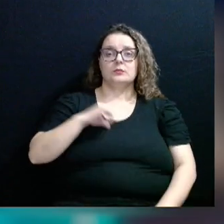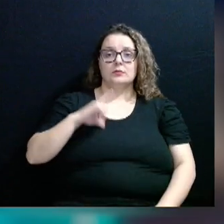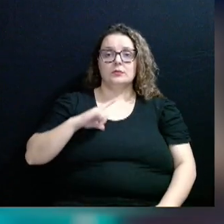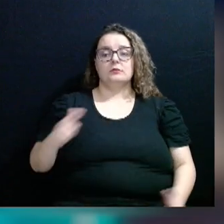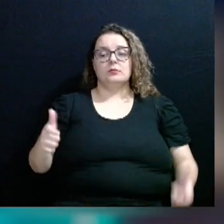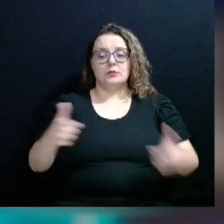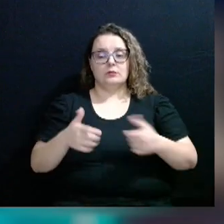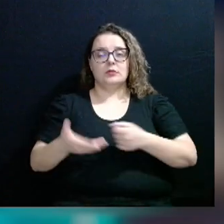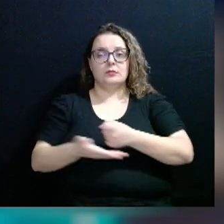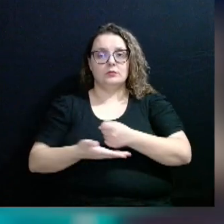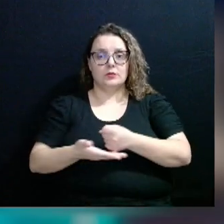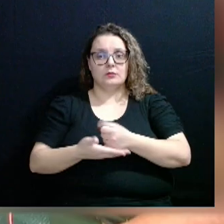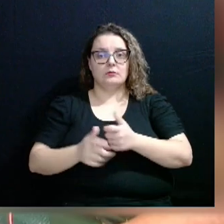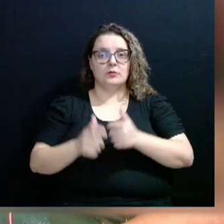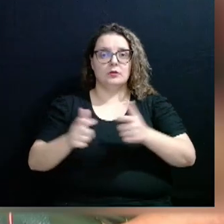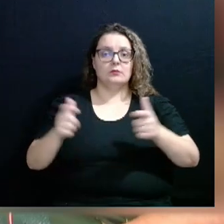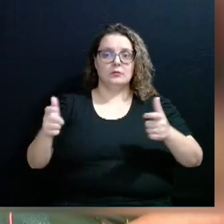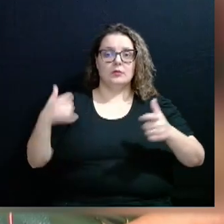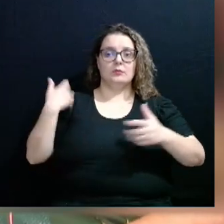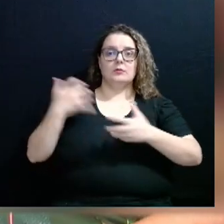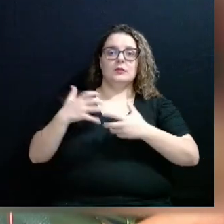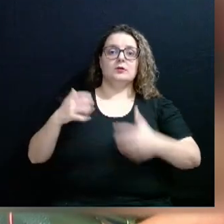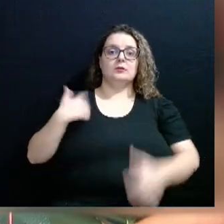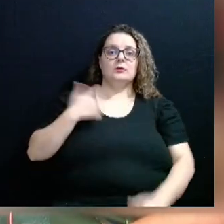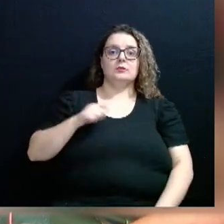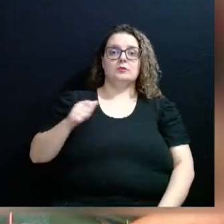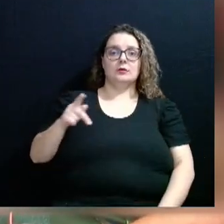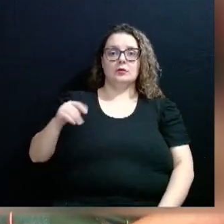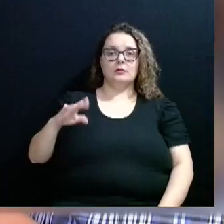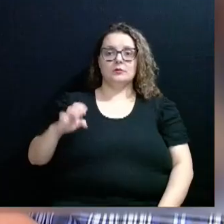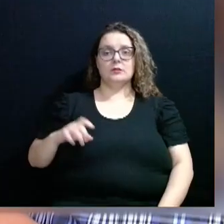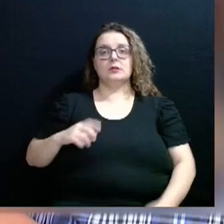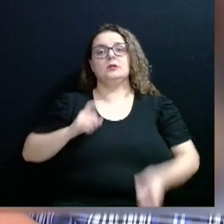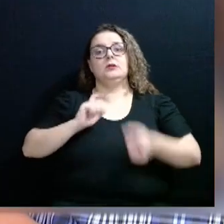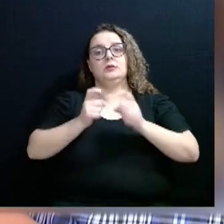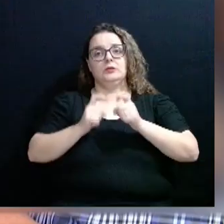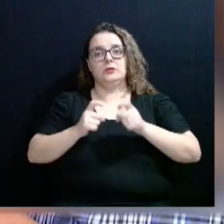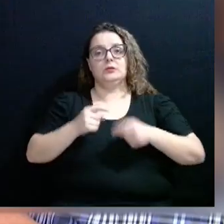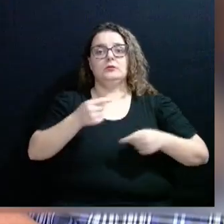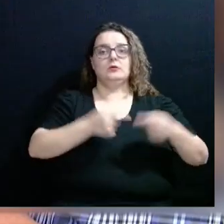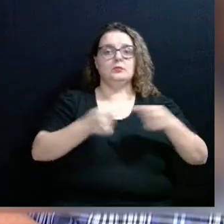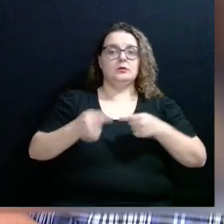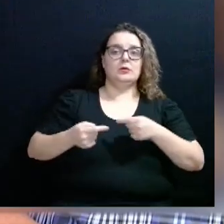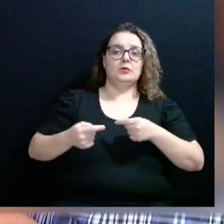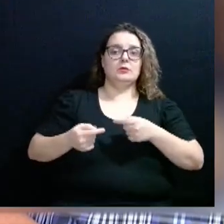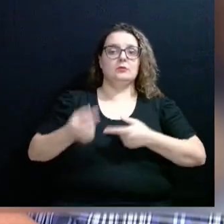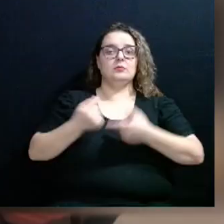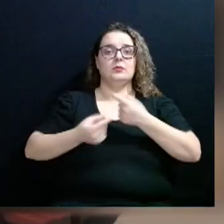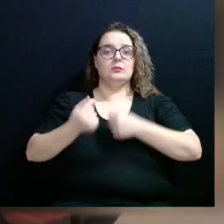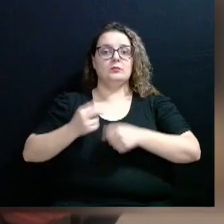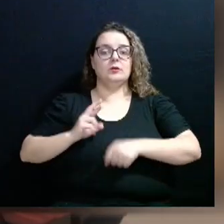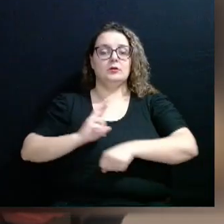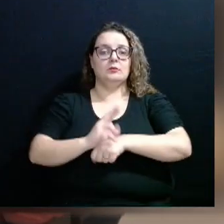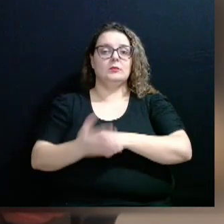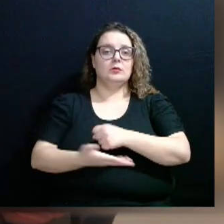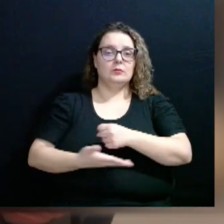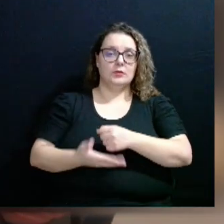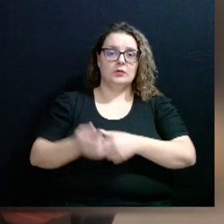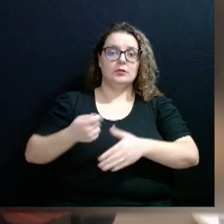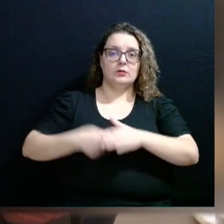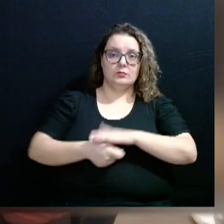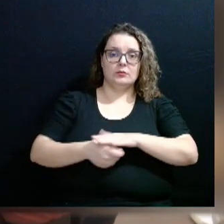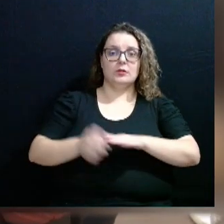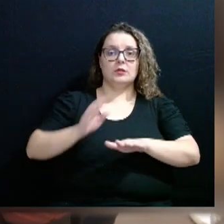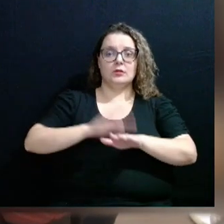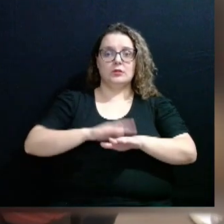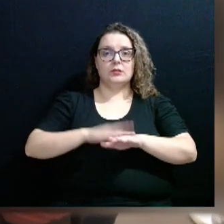e a ampliação do nosso ápice. Houve durante a reunião a discussão dos recursos mínimos aplicados em ações e serviços públicos de